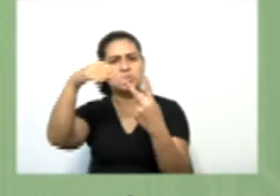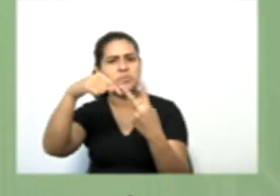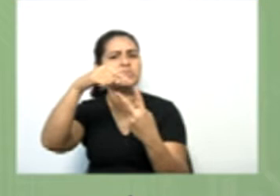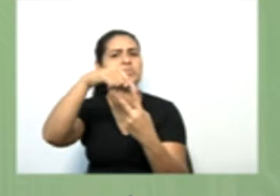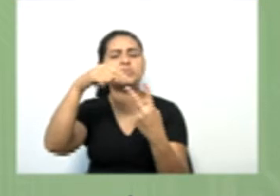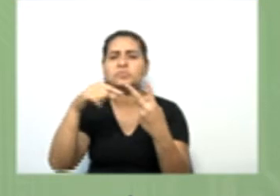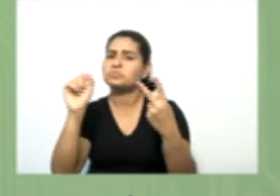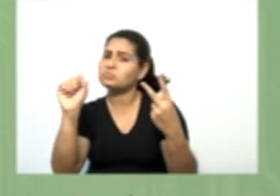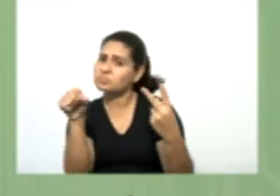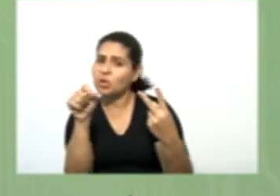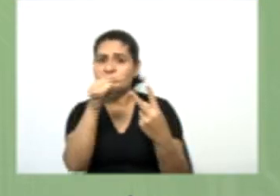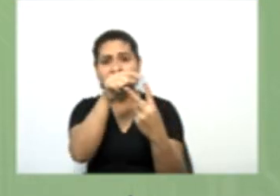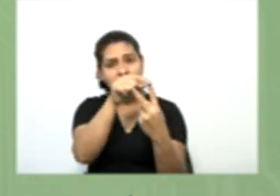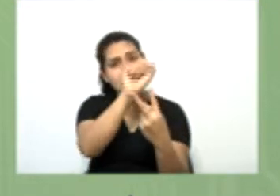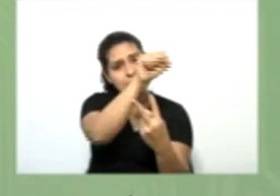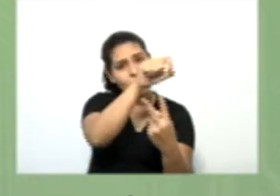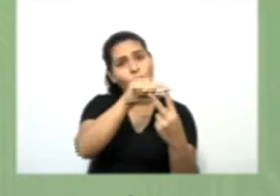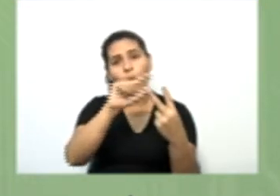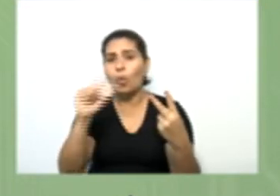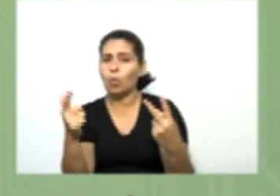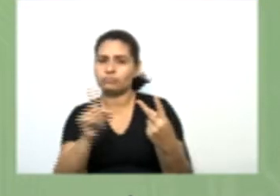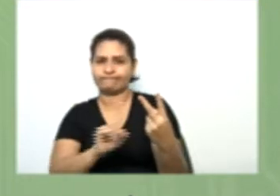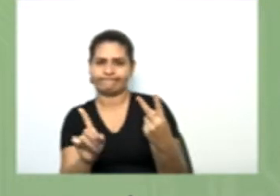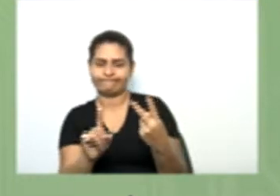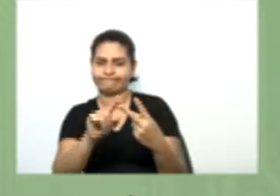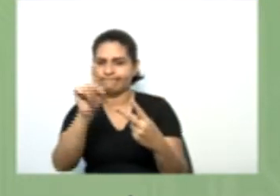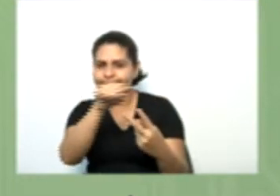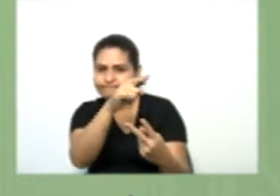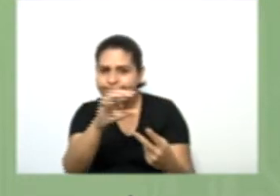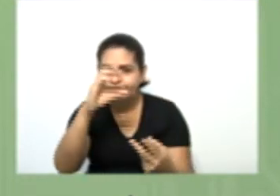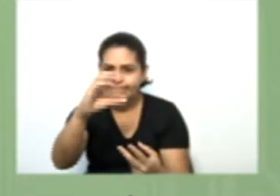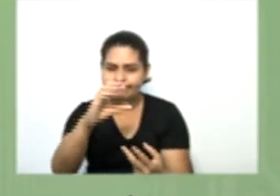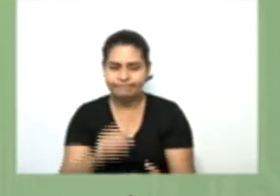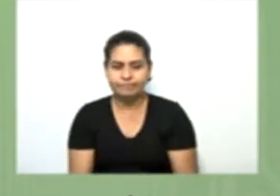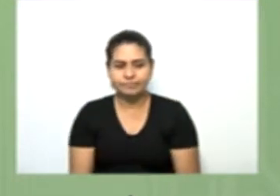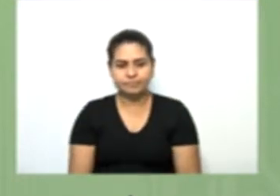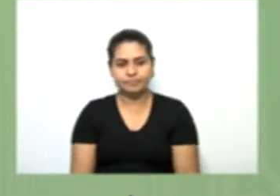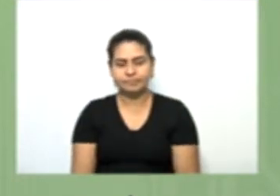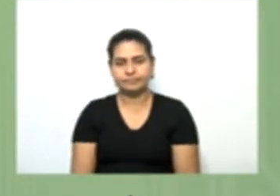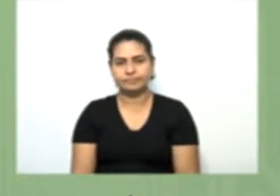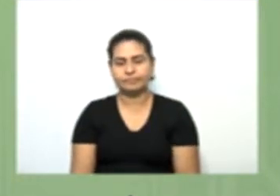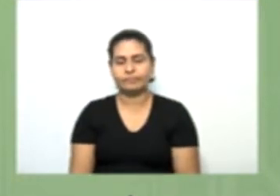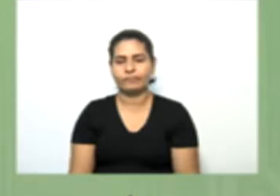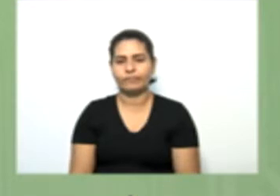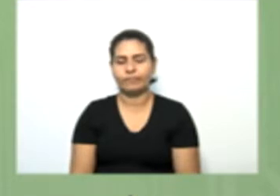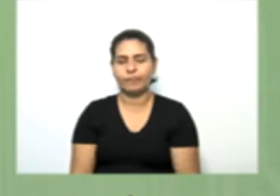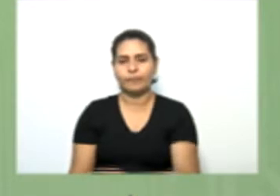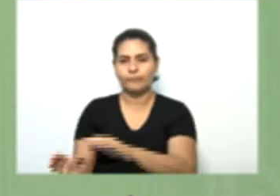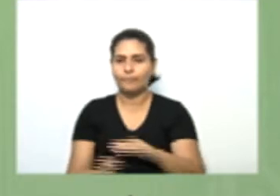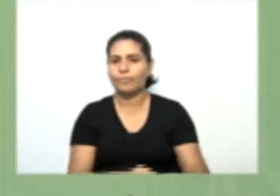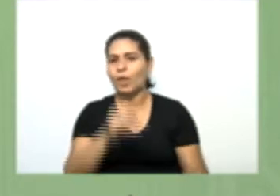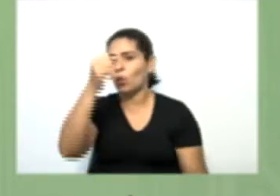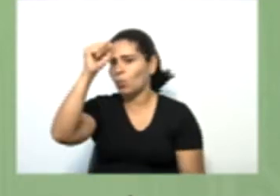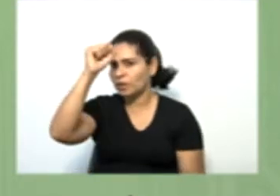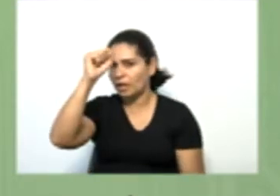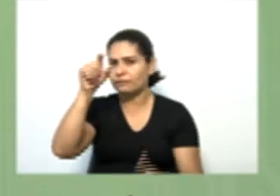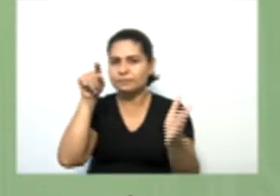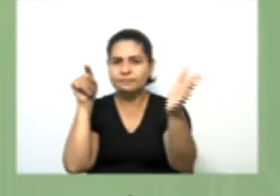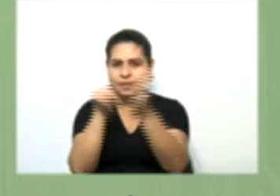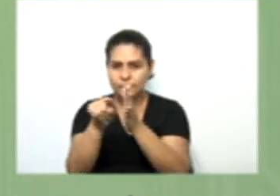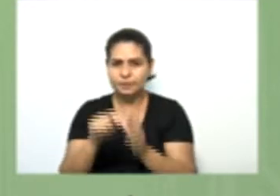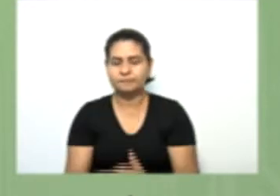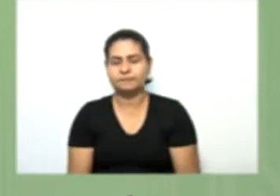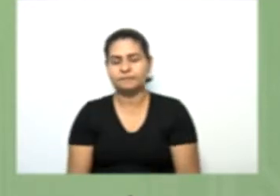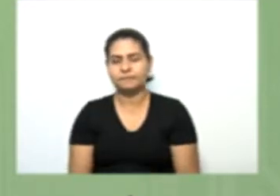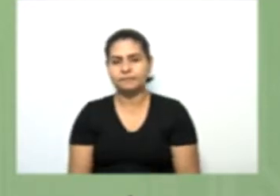adversária ou a forma não adversária, tá certo? Qual é a 8ª questão, professor? Vamos lá, então, para a nossa 8ª